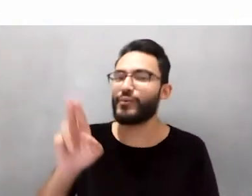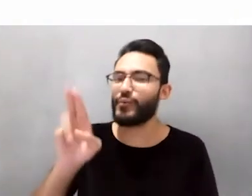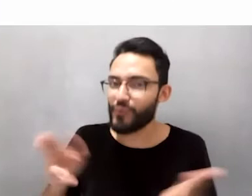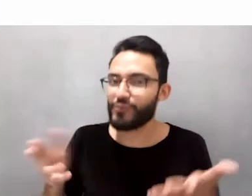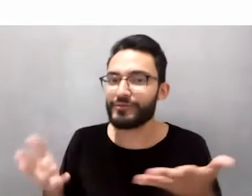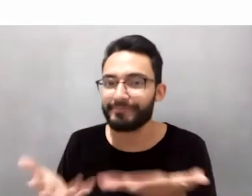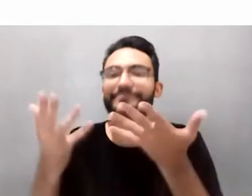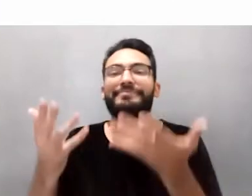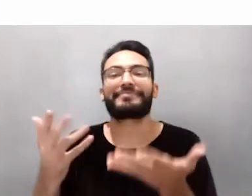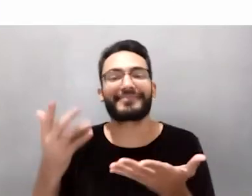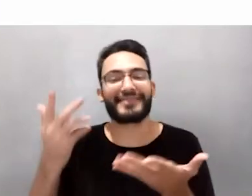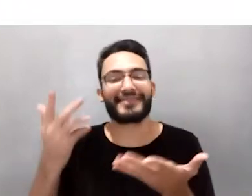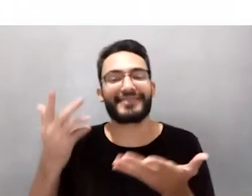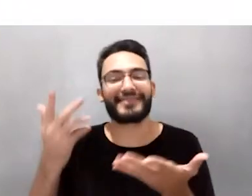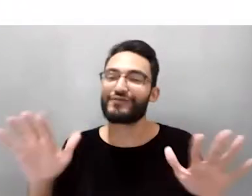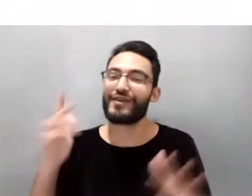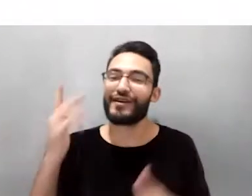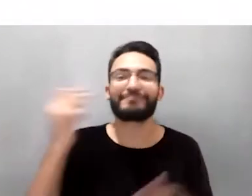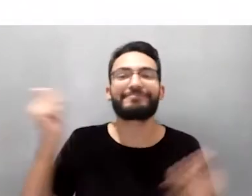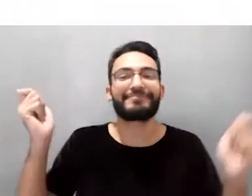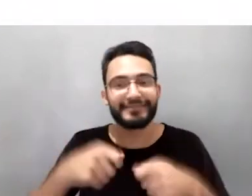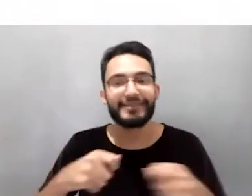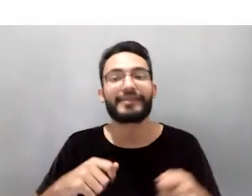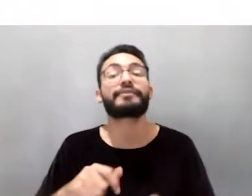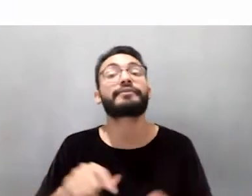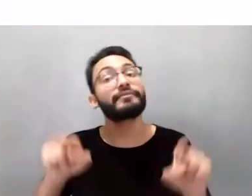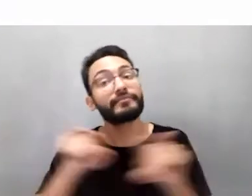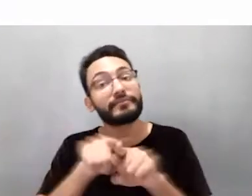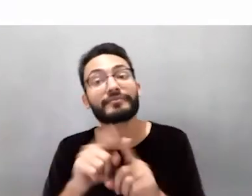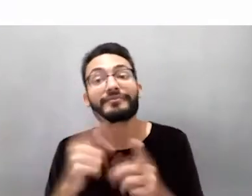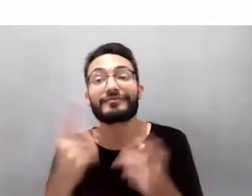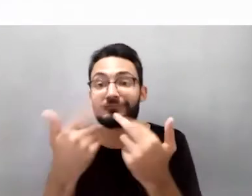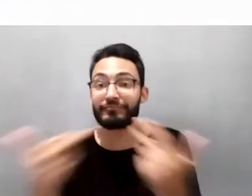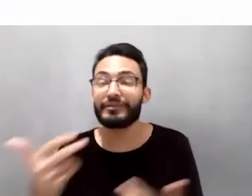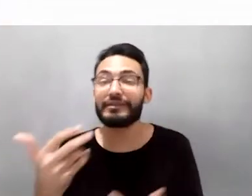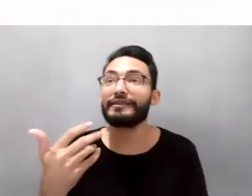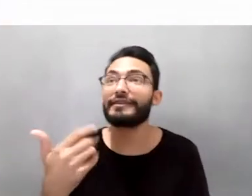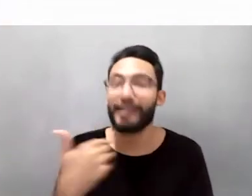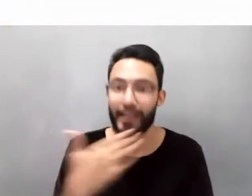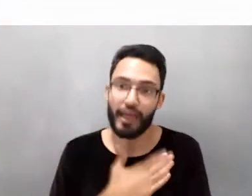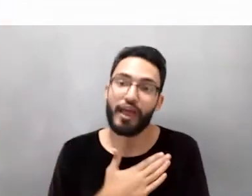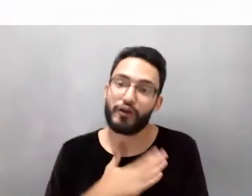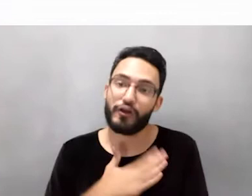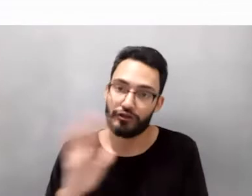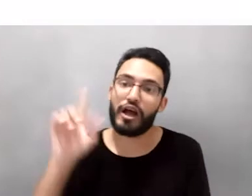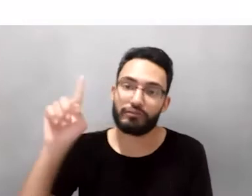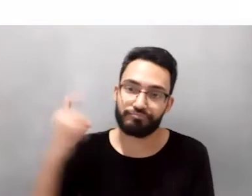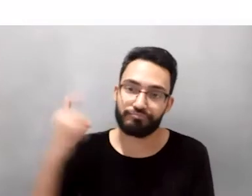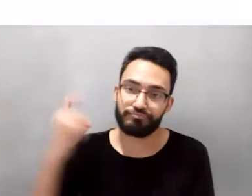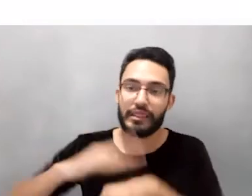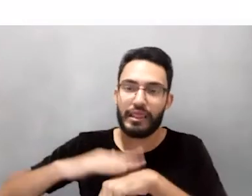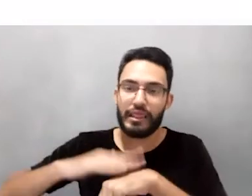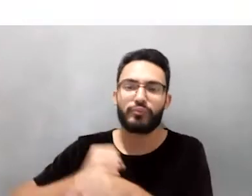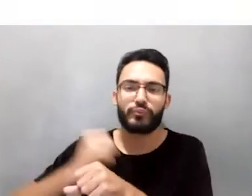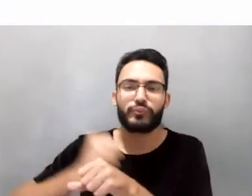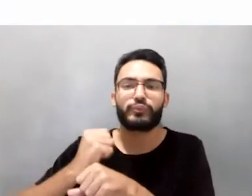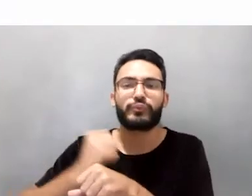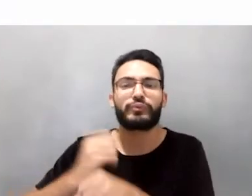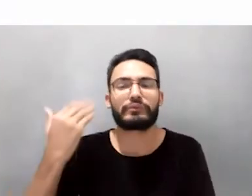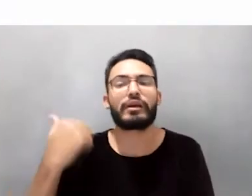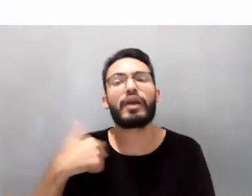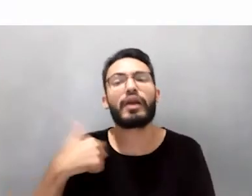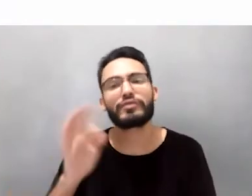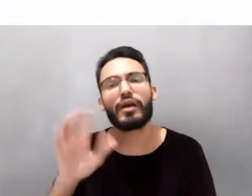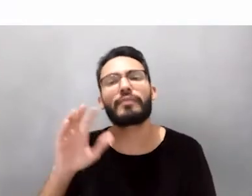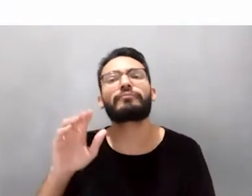E outra coisa que eu falo também é que é uma coisa muito que eu tive por muito tempo, apesar de falar bastante, mas eu